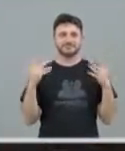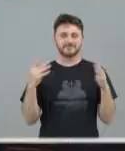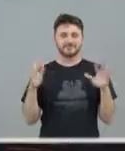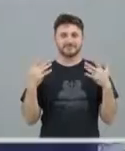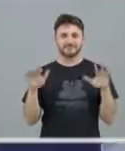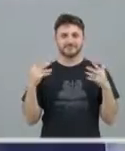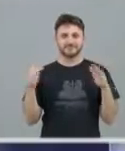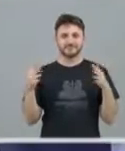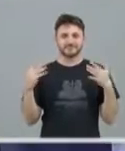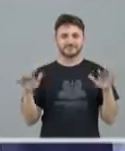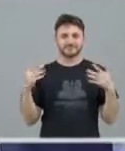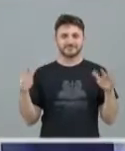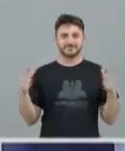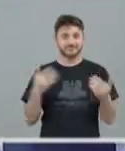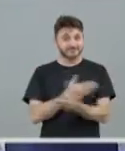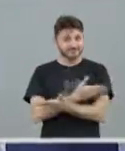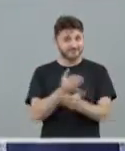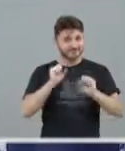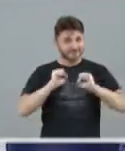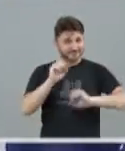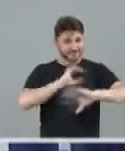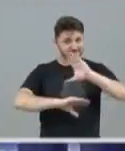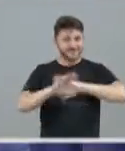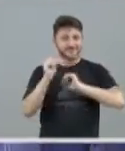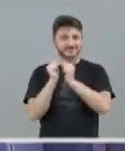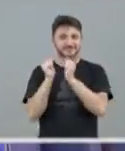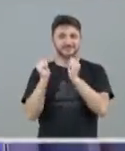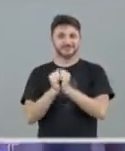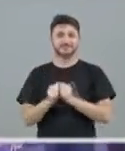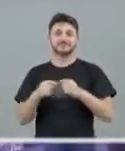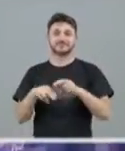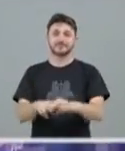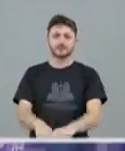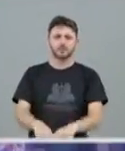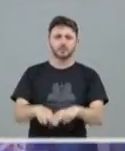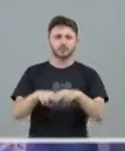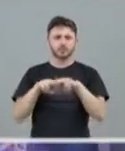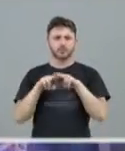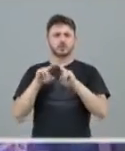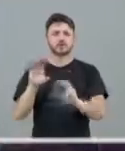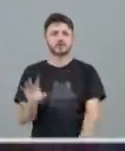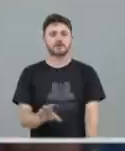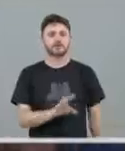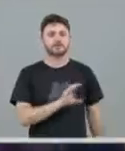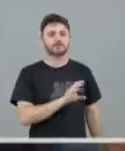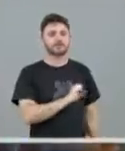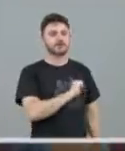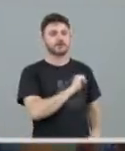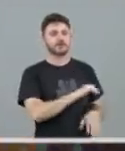Você, força, estremece esse lugar, canta, vai. Por isso,